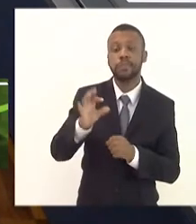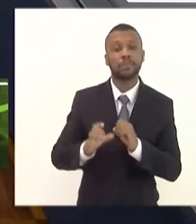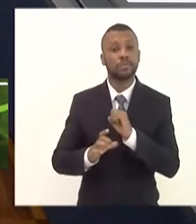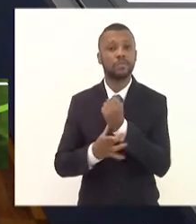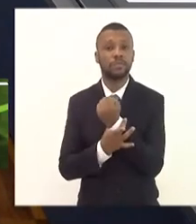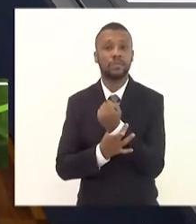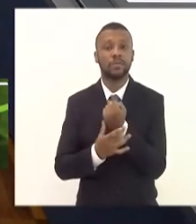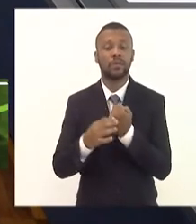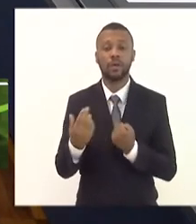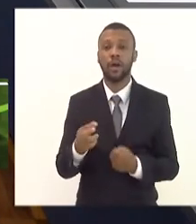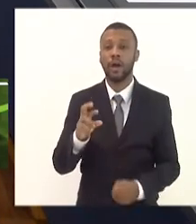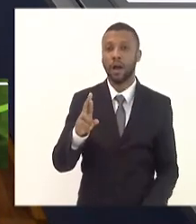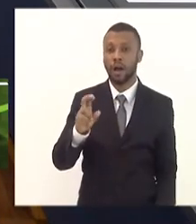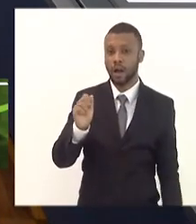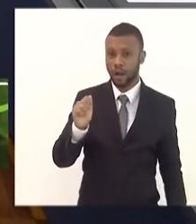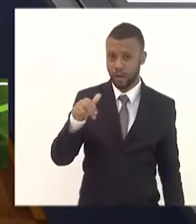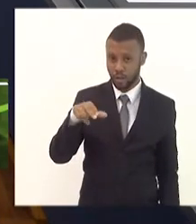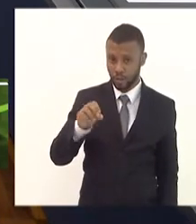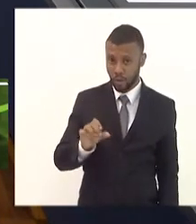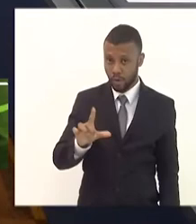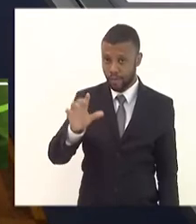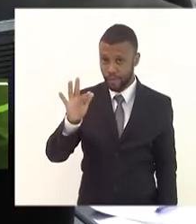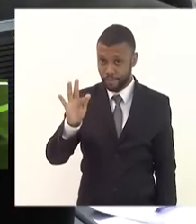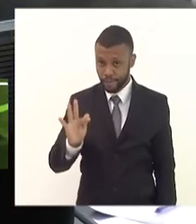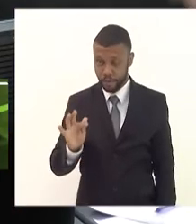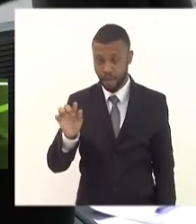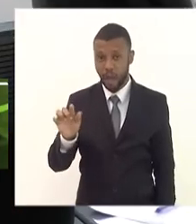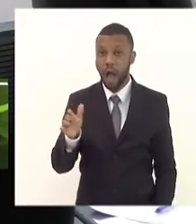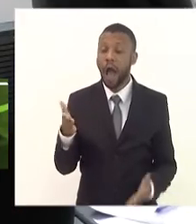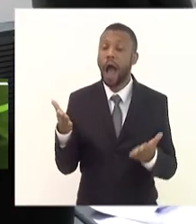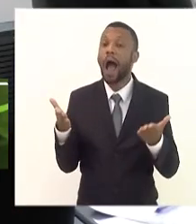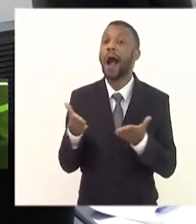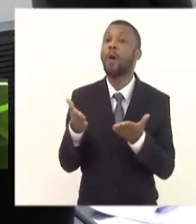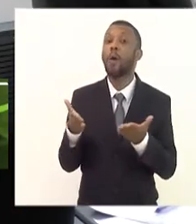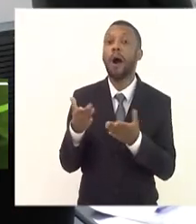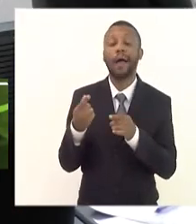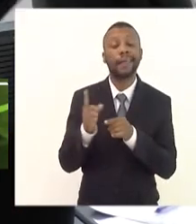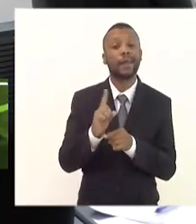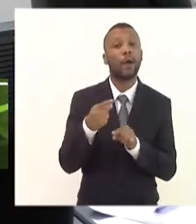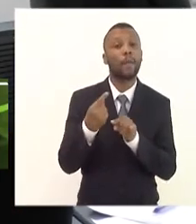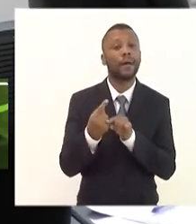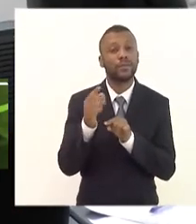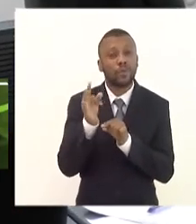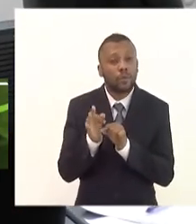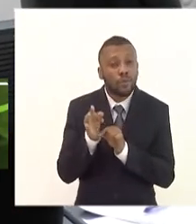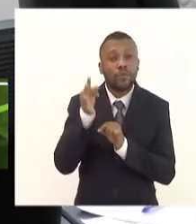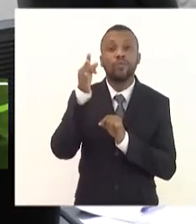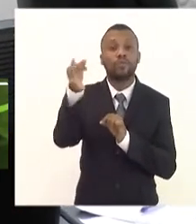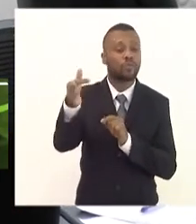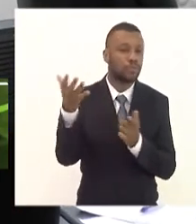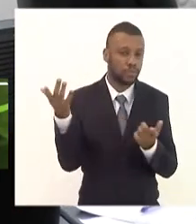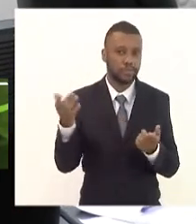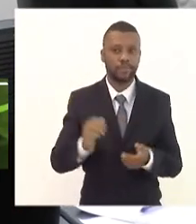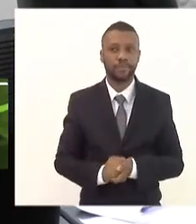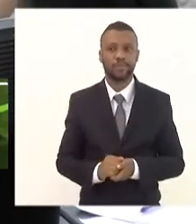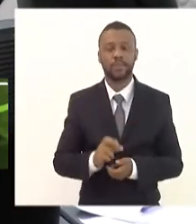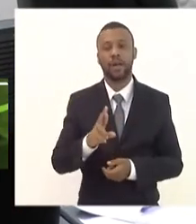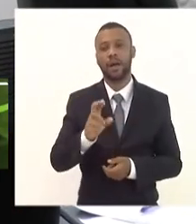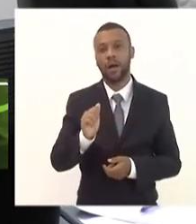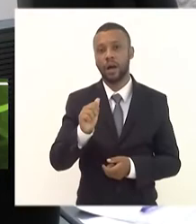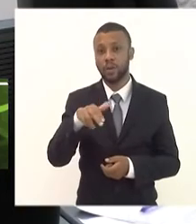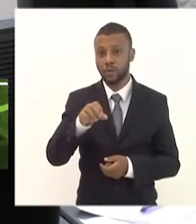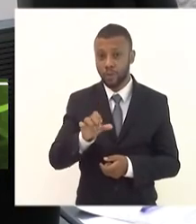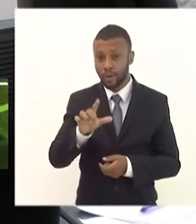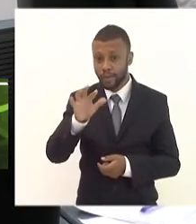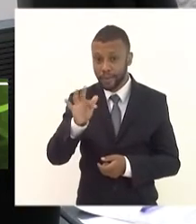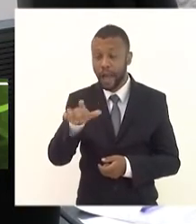Ah, isso, justamente. Não, não trabalha com o Ranolf da agora, trabalha com o Ranolf do futuro. Justamente, é isso. Ranolf é o